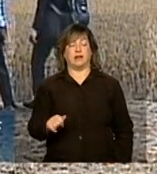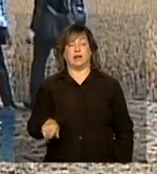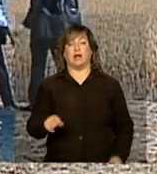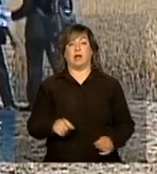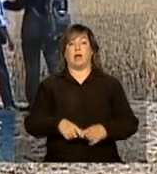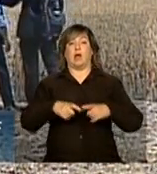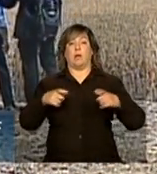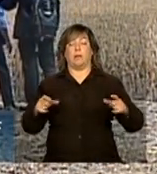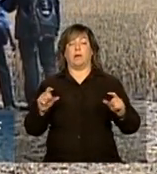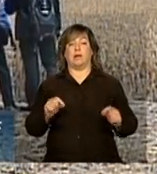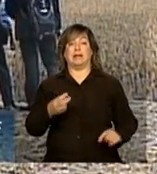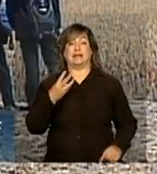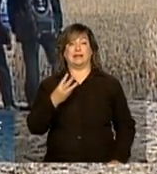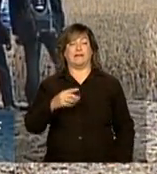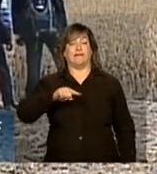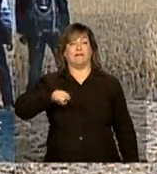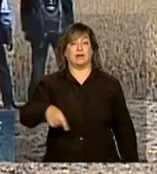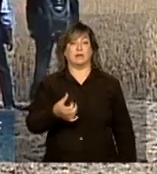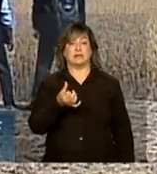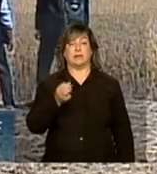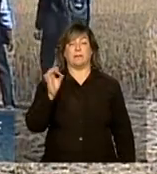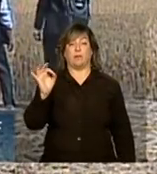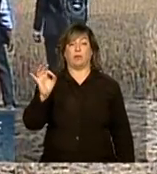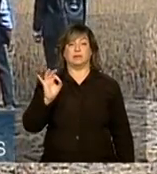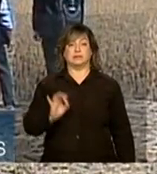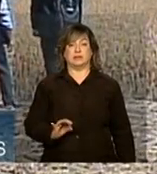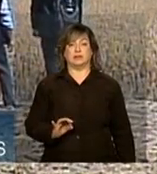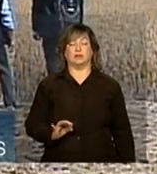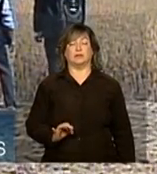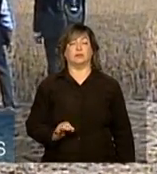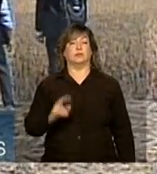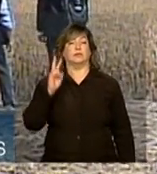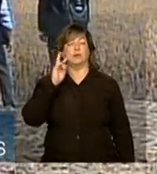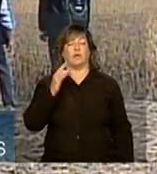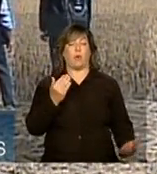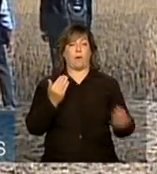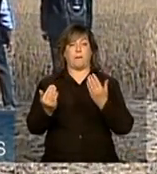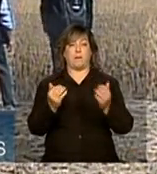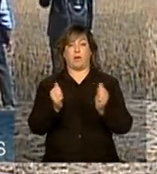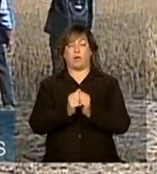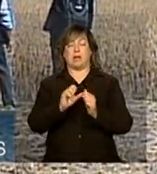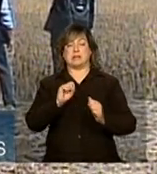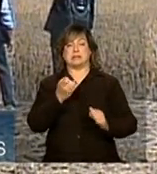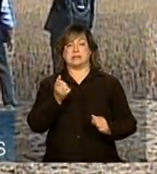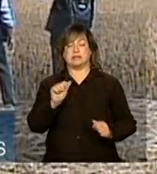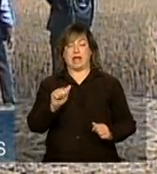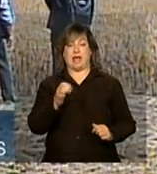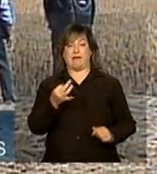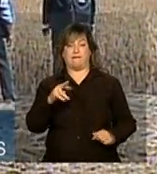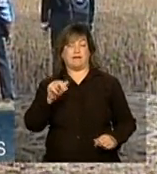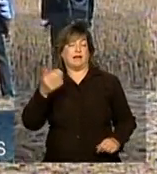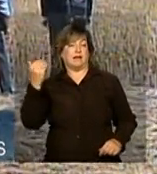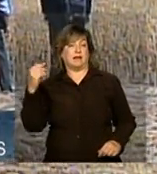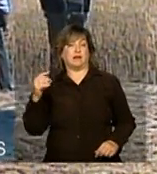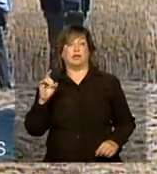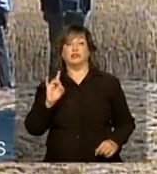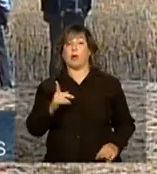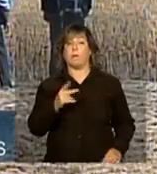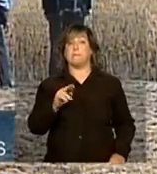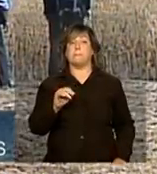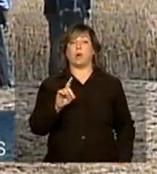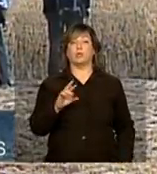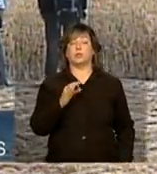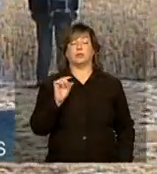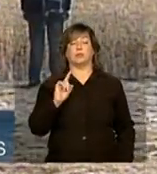aumento de 3,6 em relação à safra anterior não foi só a produção que aumentou a